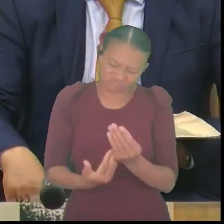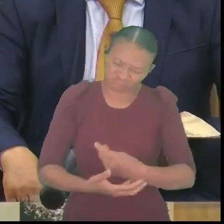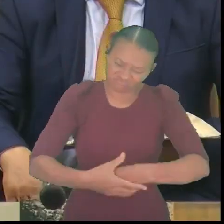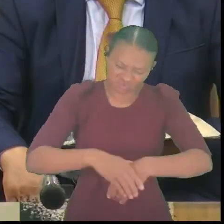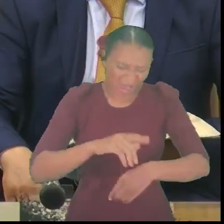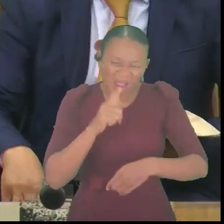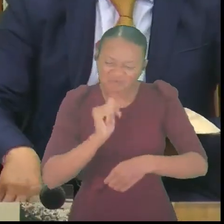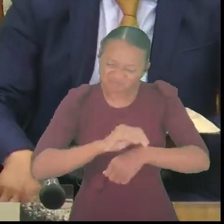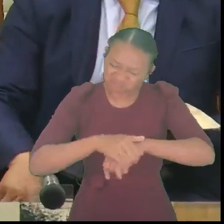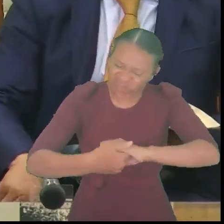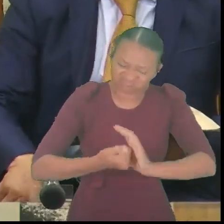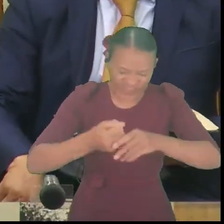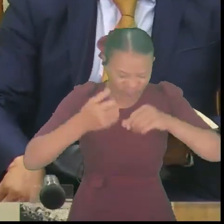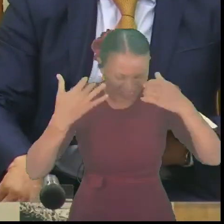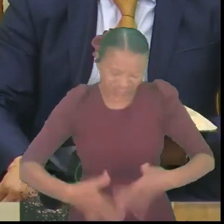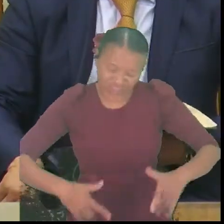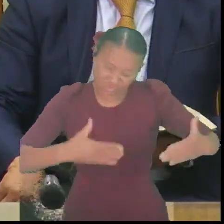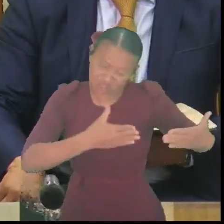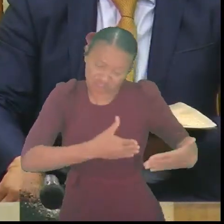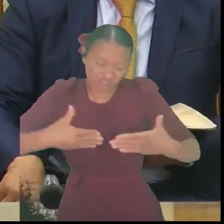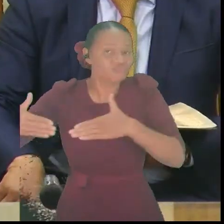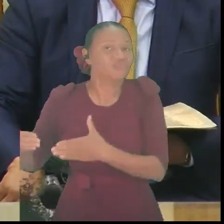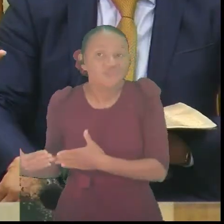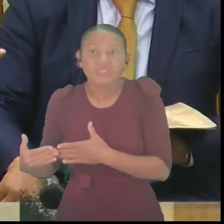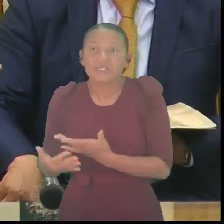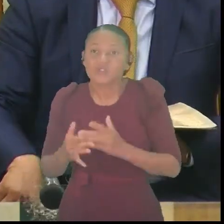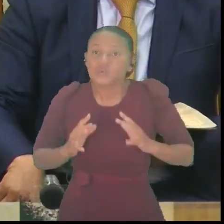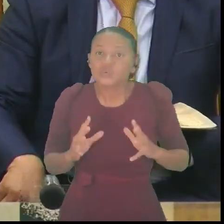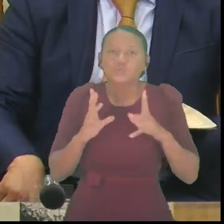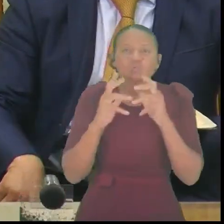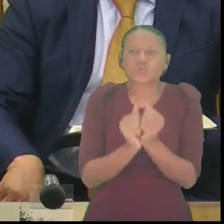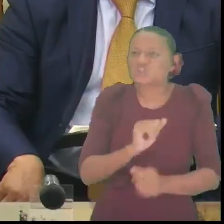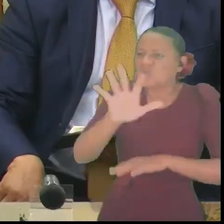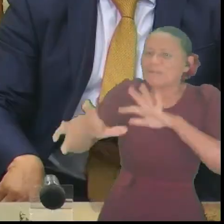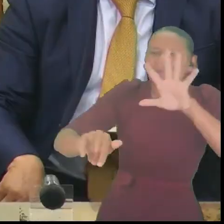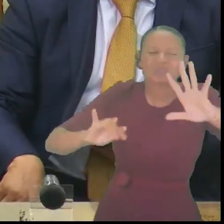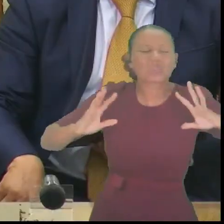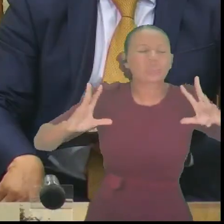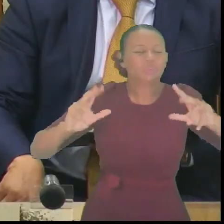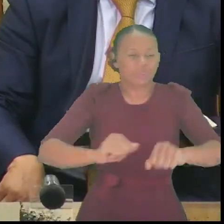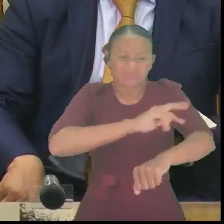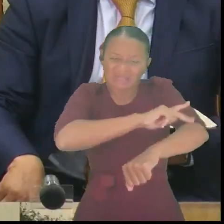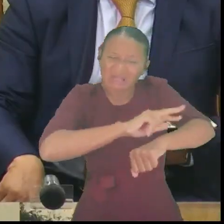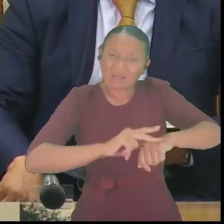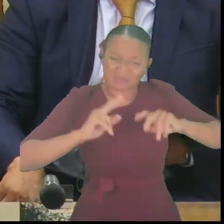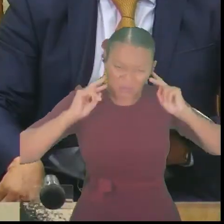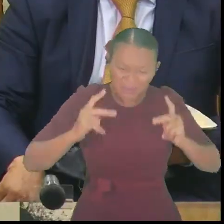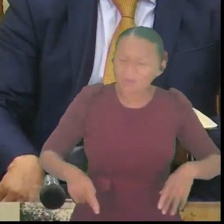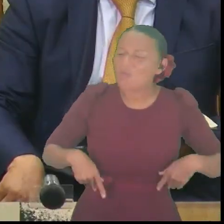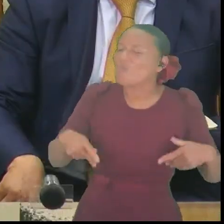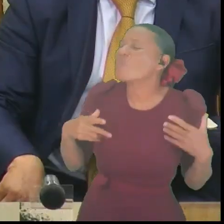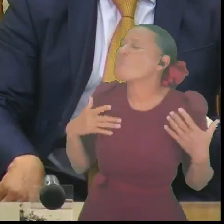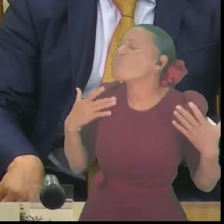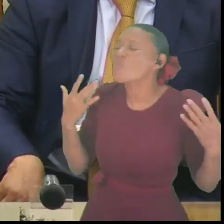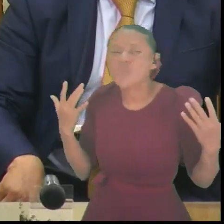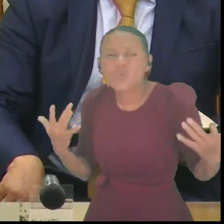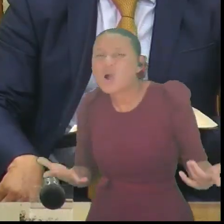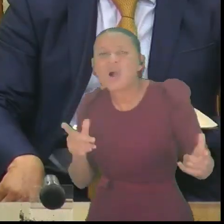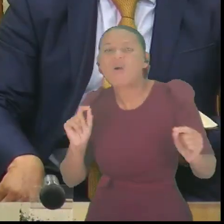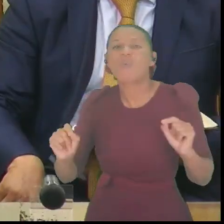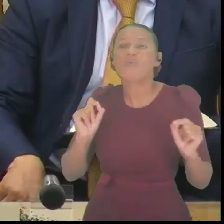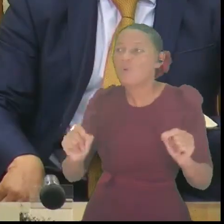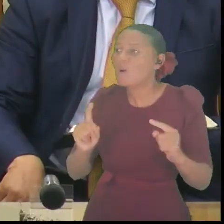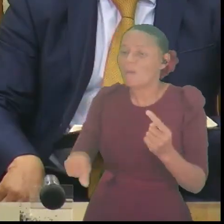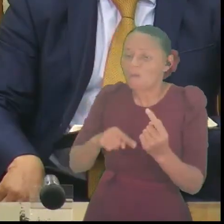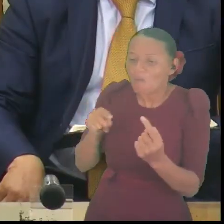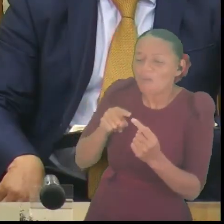e o entregou para ser morto. Se você chamasse toda a raça humana e dissesse qual é a motivação que fez a gente